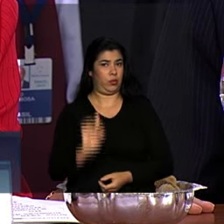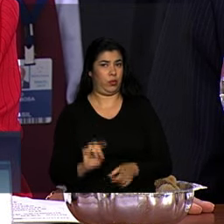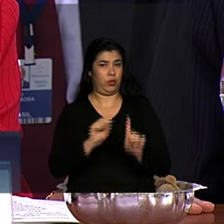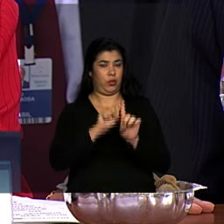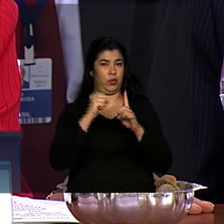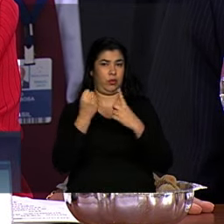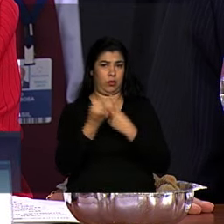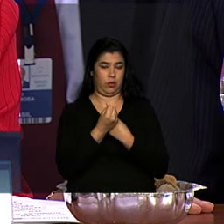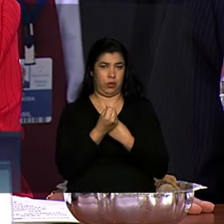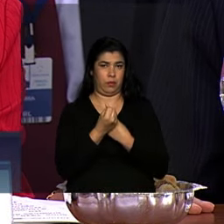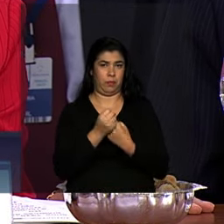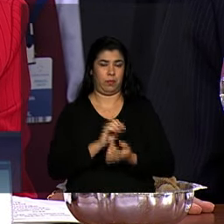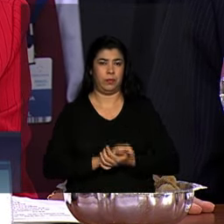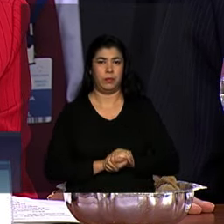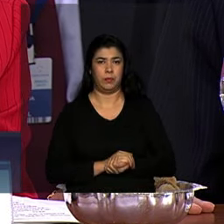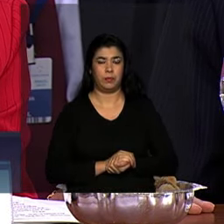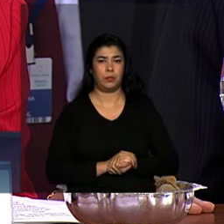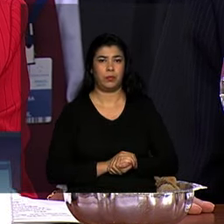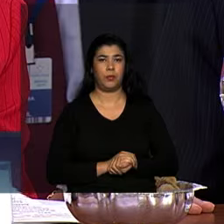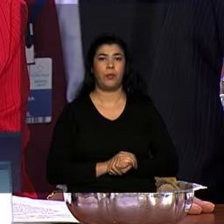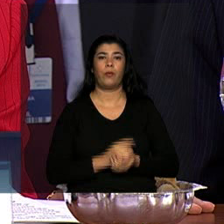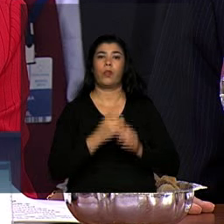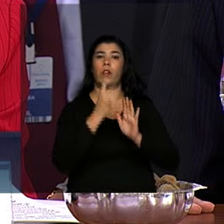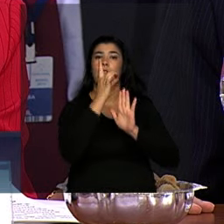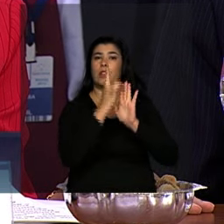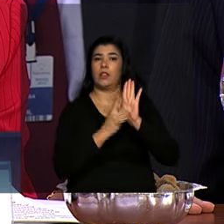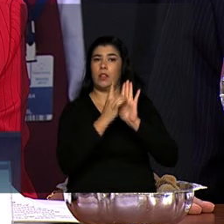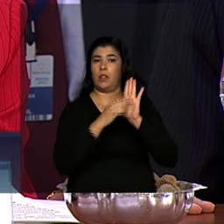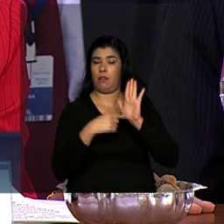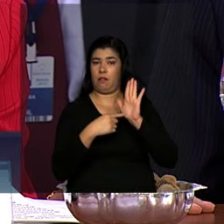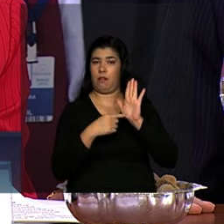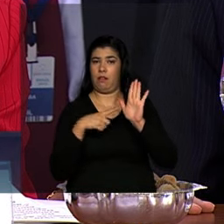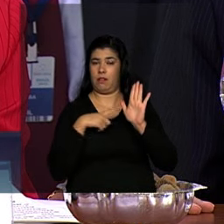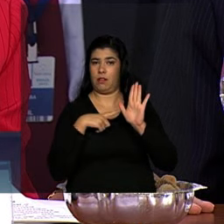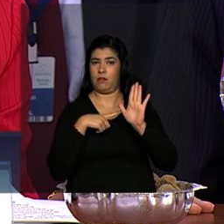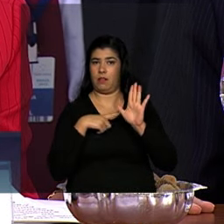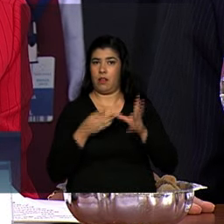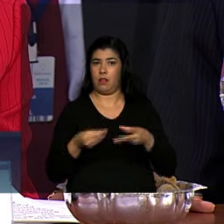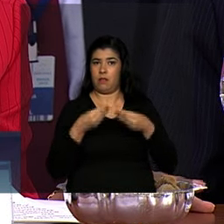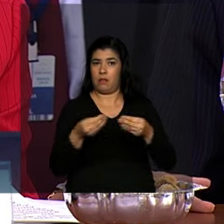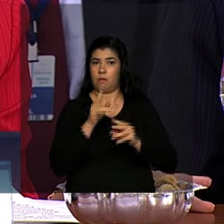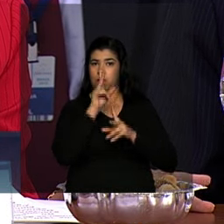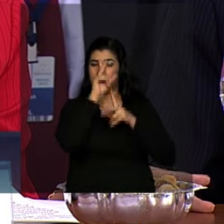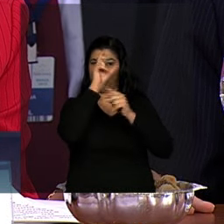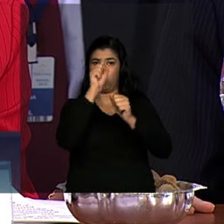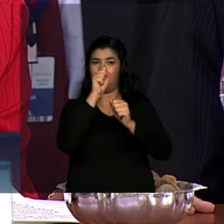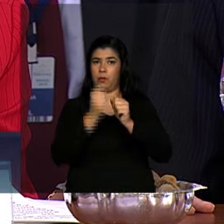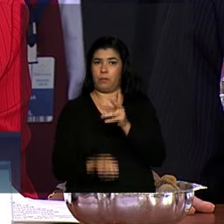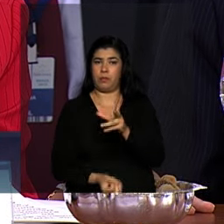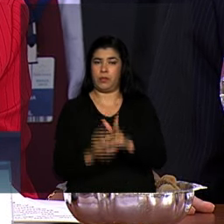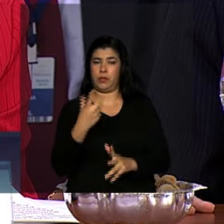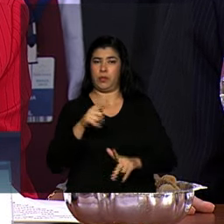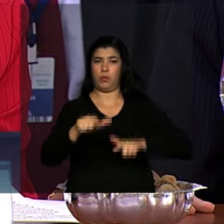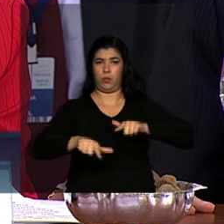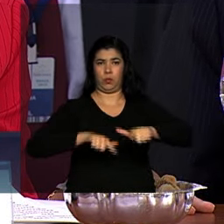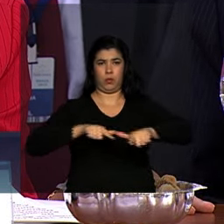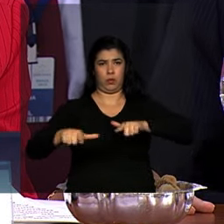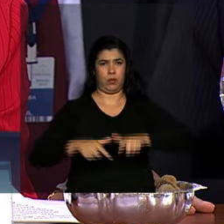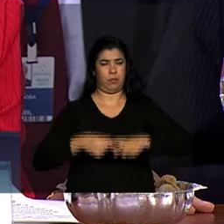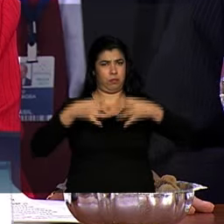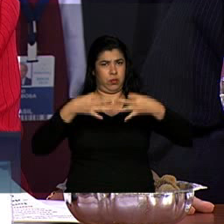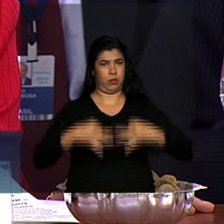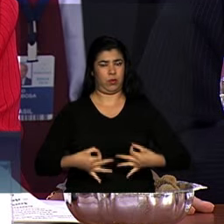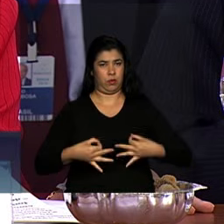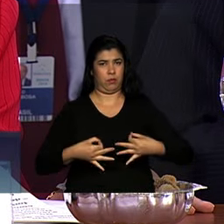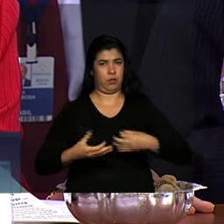sociais. A declaração fortalece o emprego e o trabalho decente como base